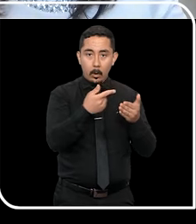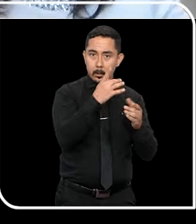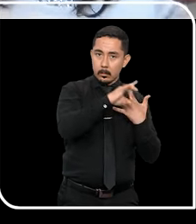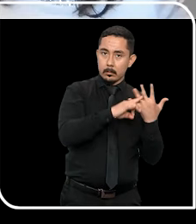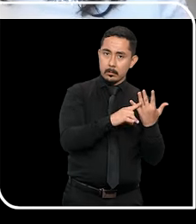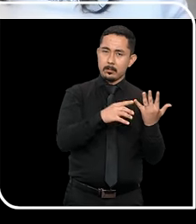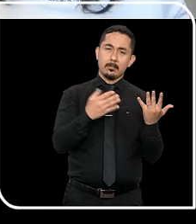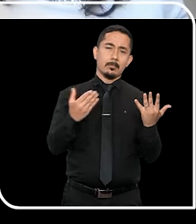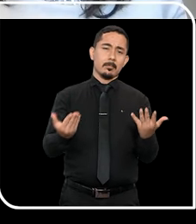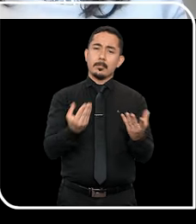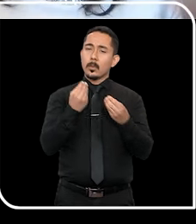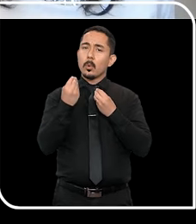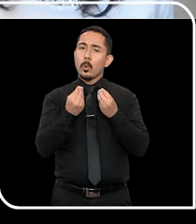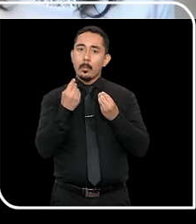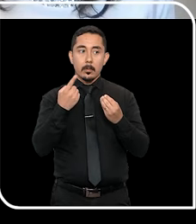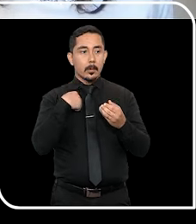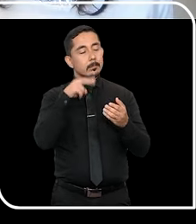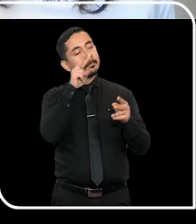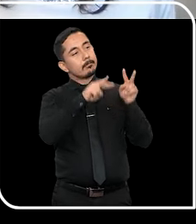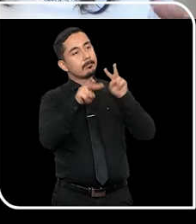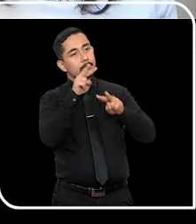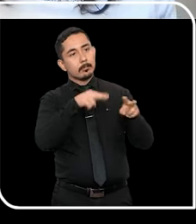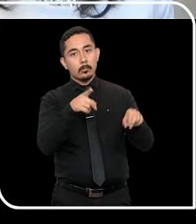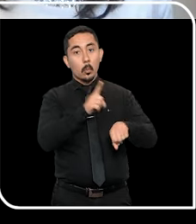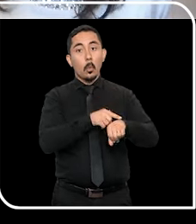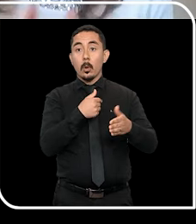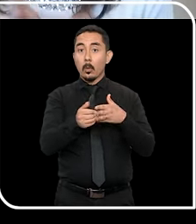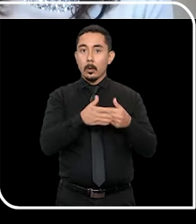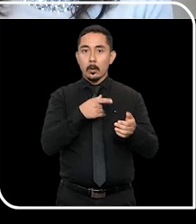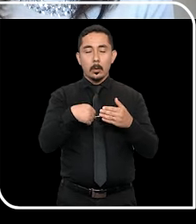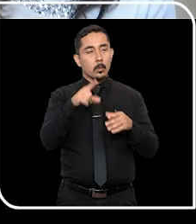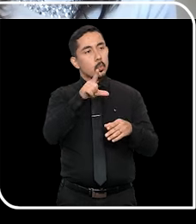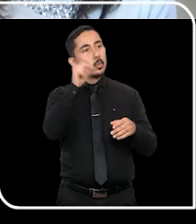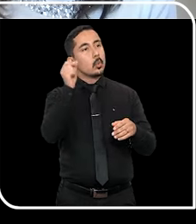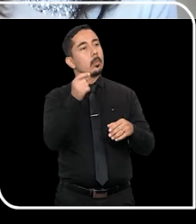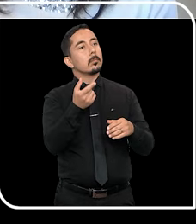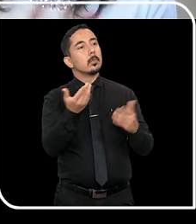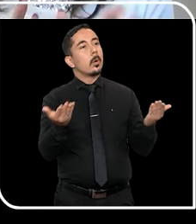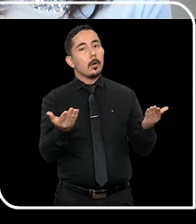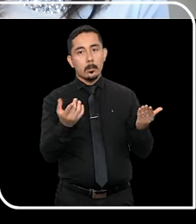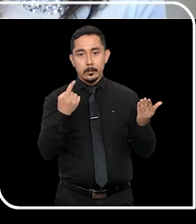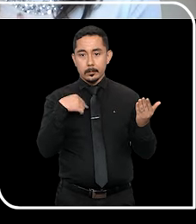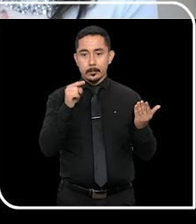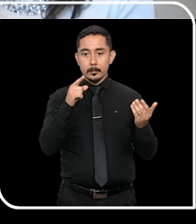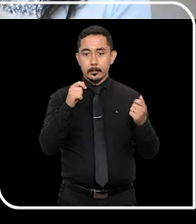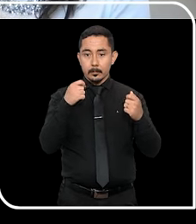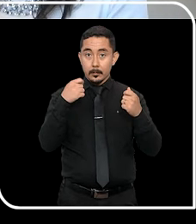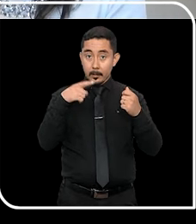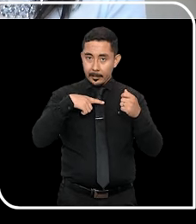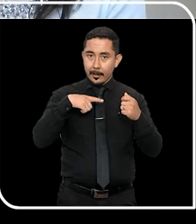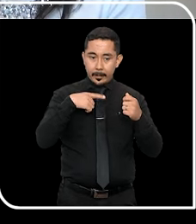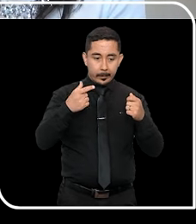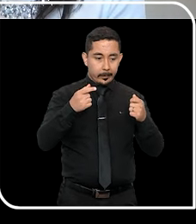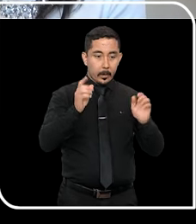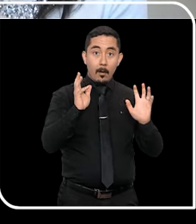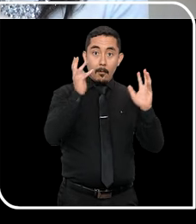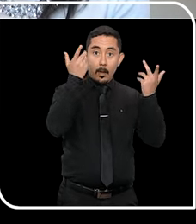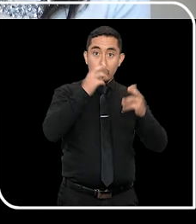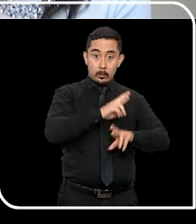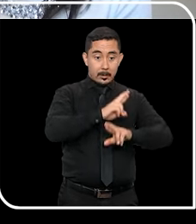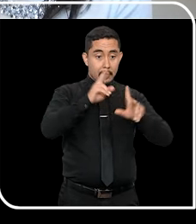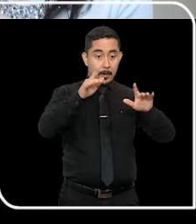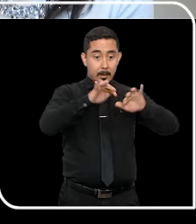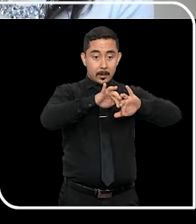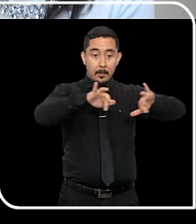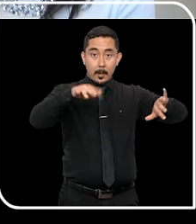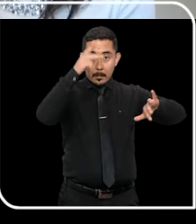YouTube em rede aberta rede fechada escolho qual esporte que eu quero assistir E aí eu tenho um evento separado para as pessoas